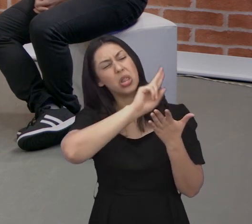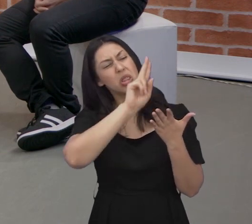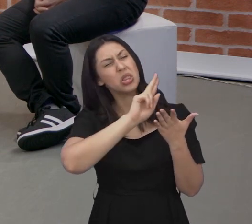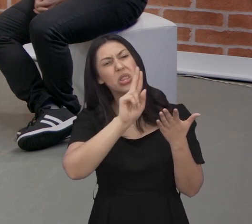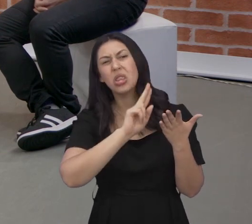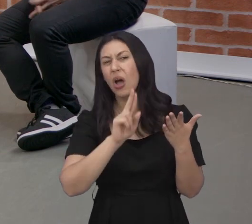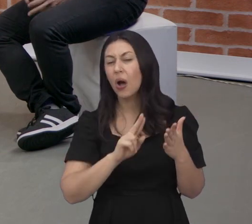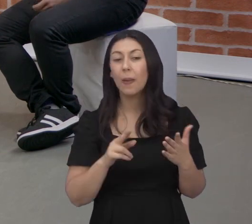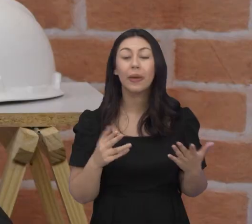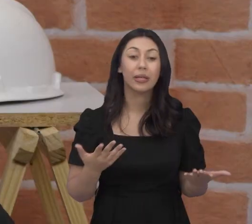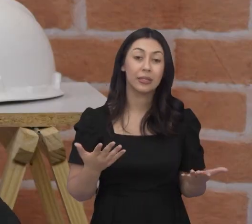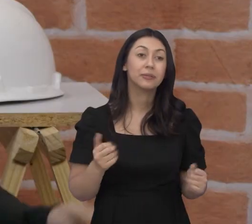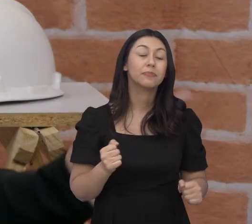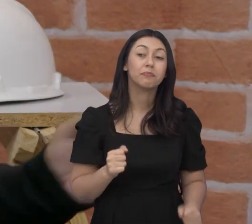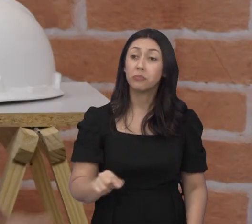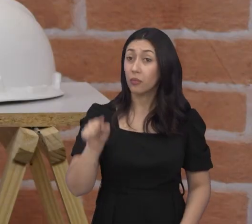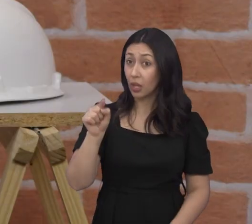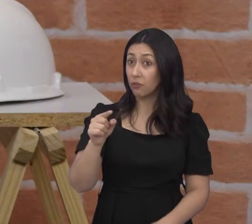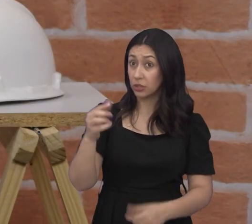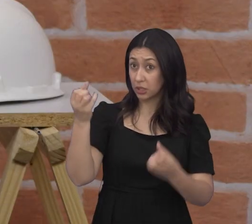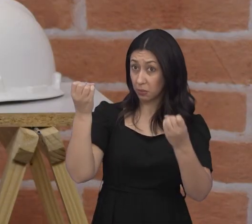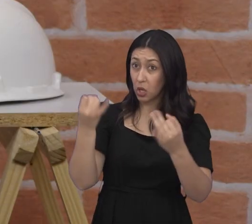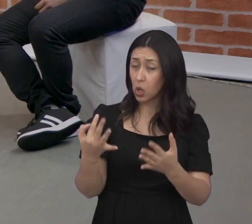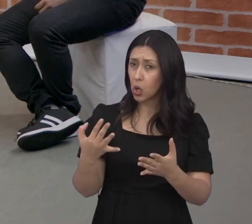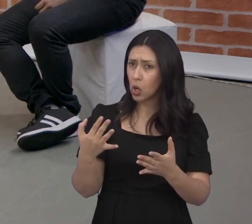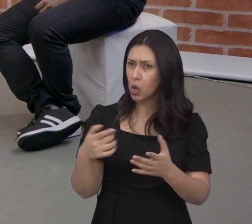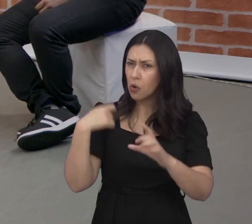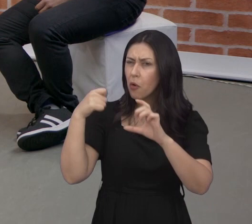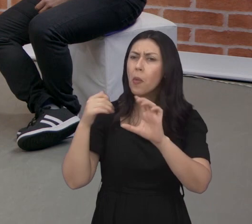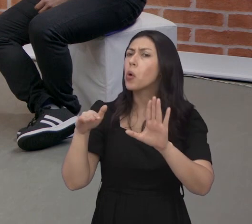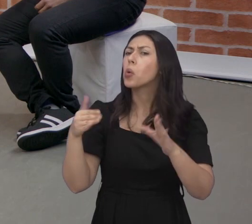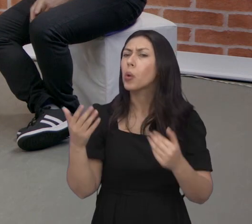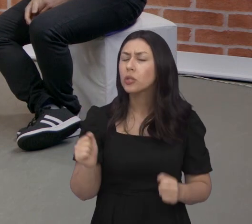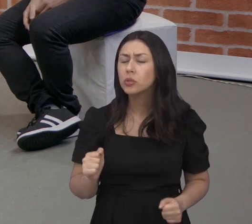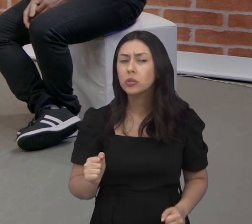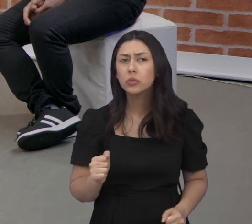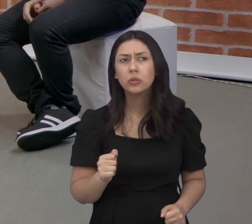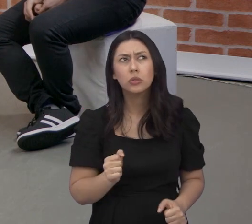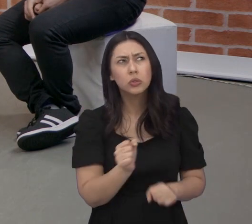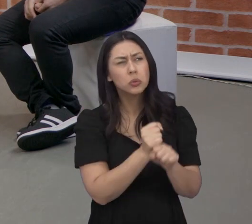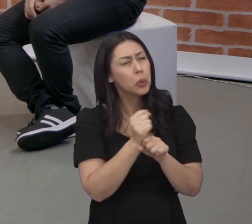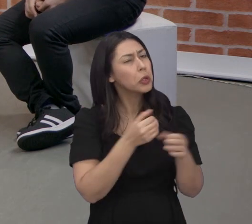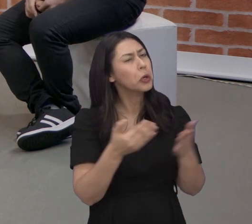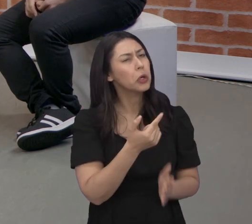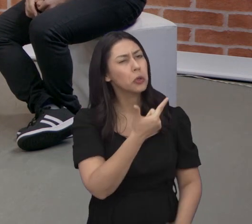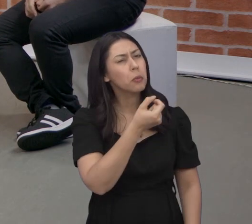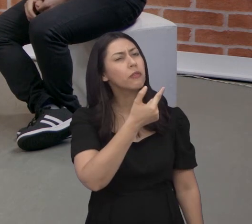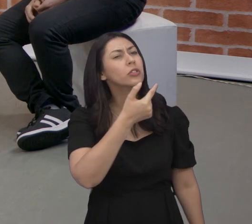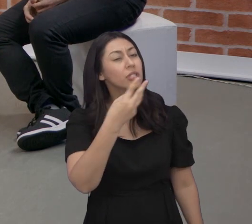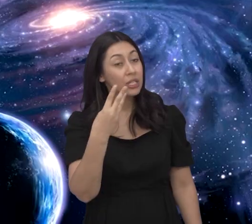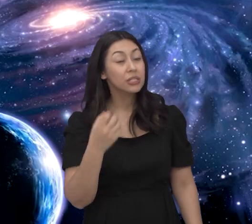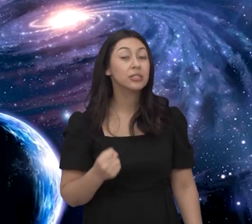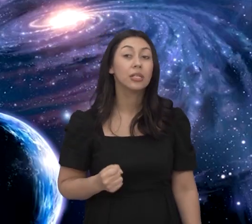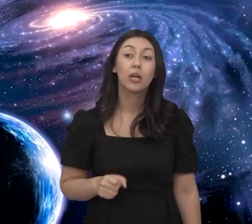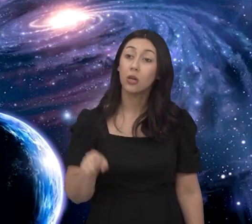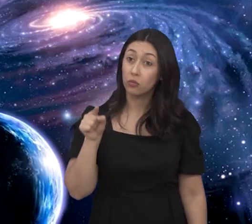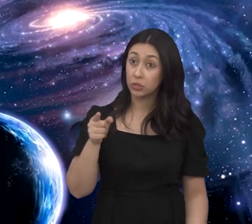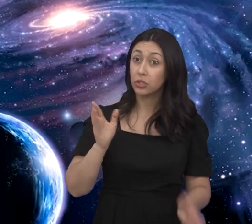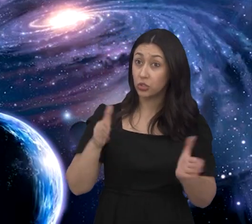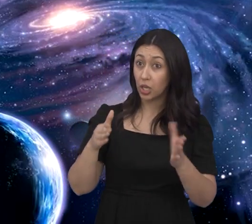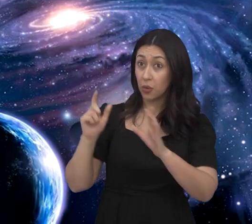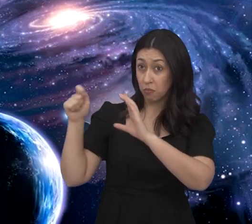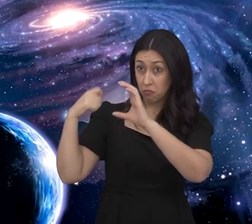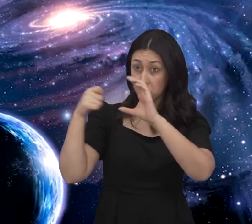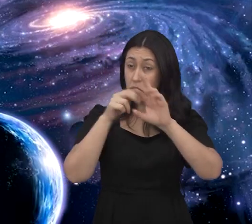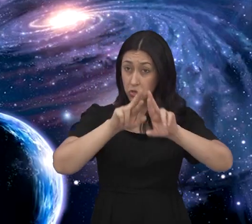Charuto, Naves-Mãe. Você disse que gravou esse em Pinda, foi quando? Pindamonhangaba, esse aí foi esse ano, 2023. Este ano. Foi e você já